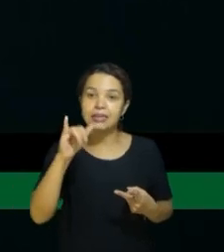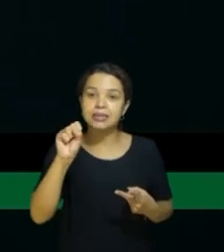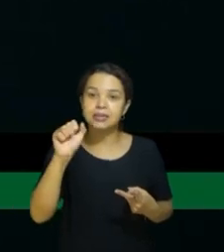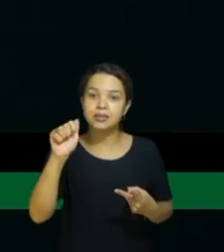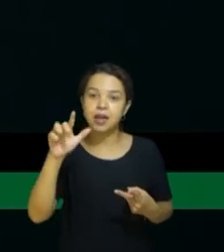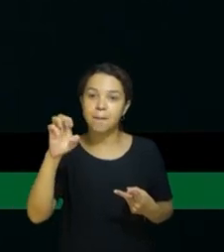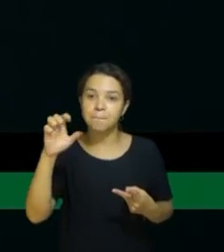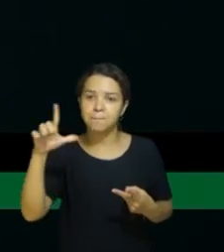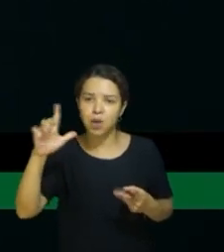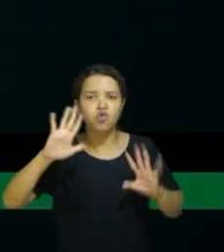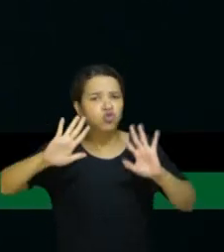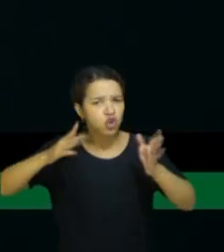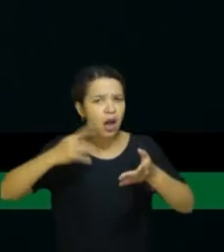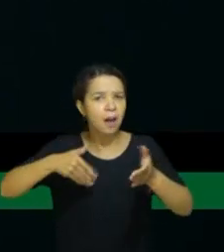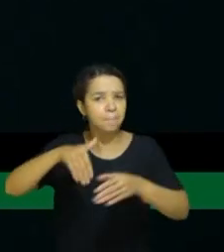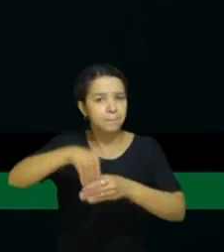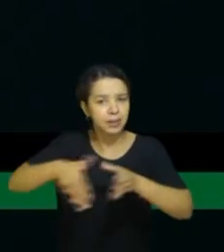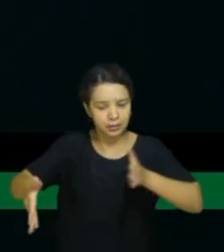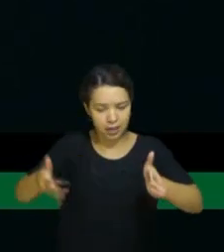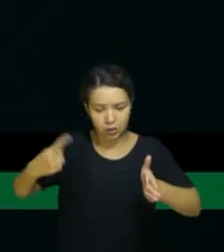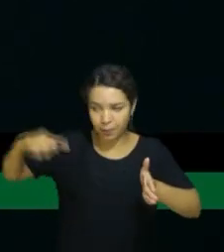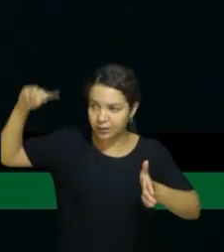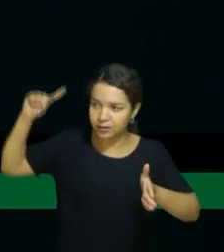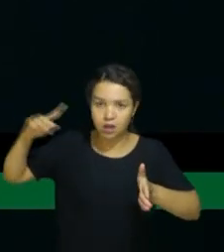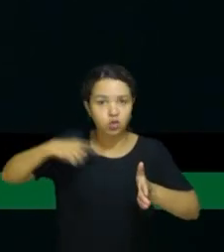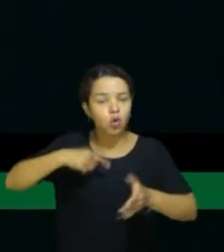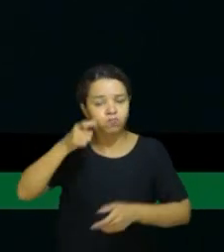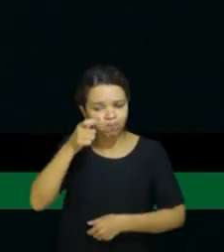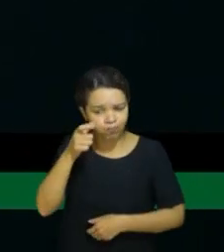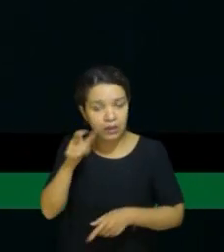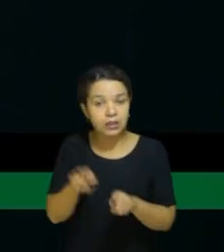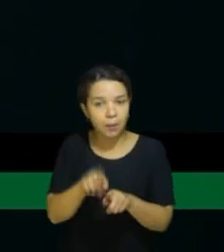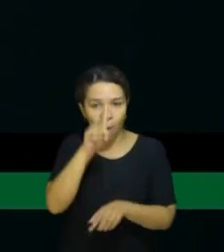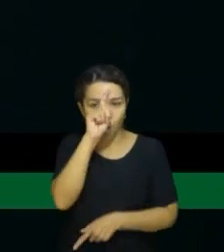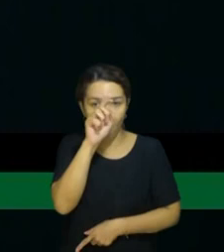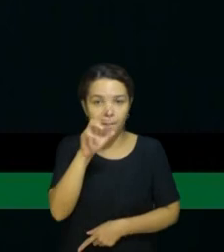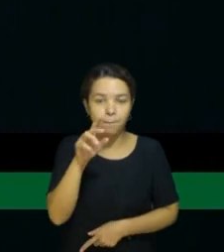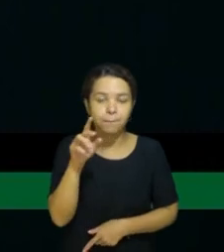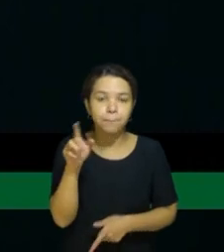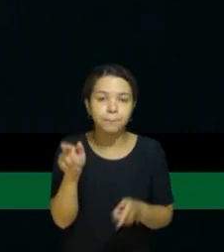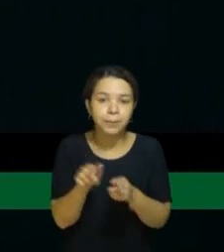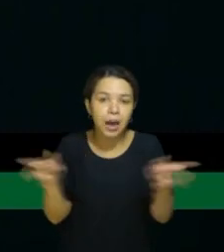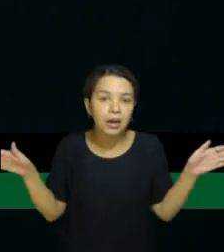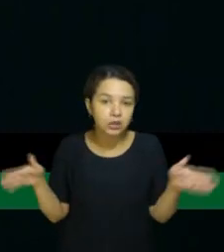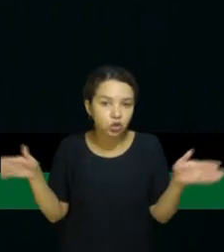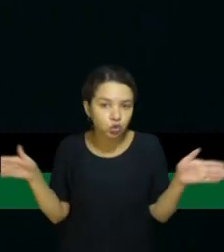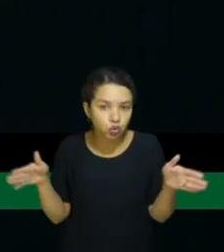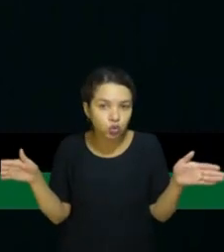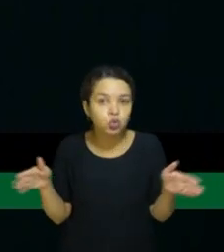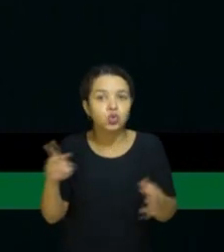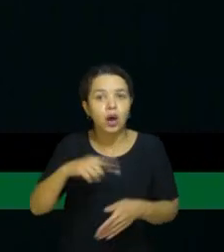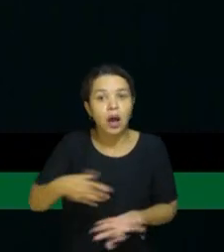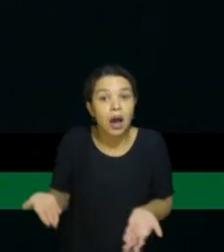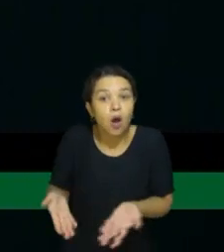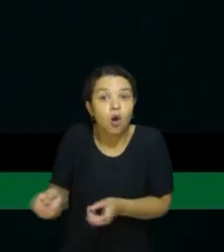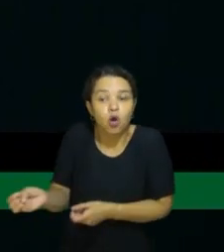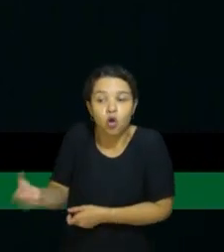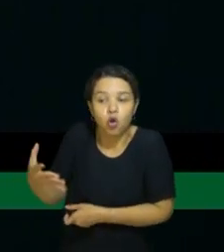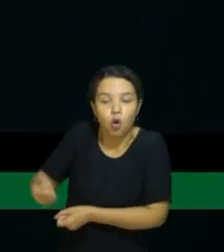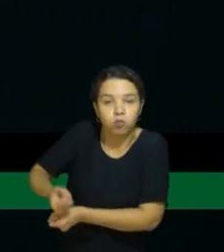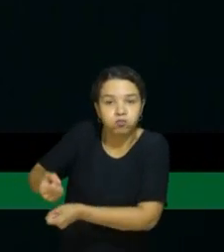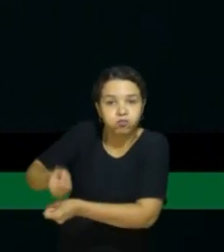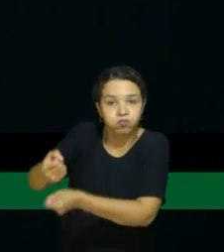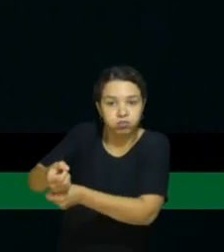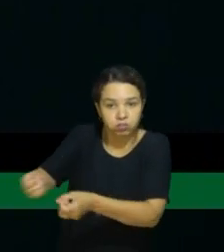o mandato passado do Pequeno Anjo que agora teve uma nova aula uma nova ala entregue à sociedade